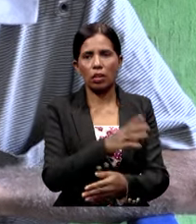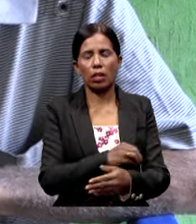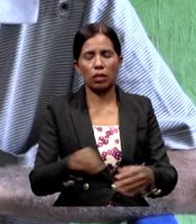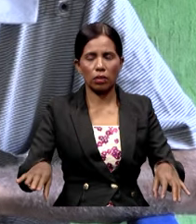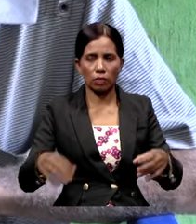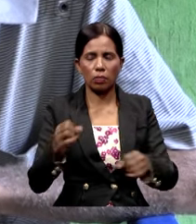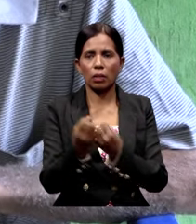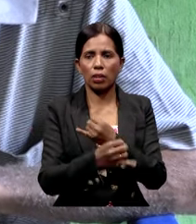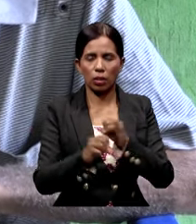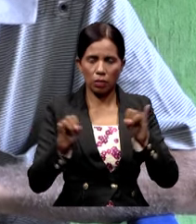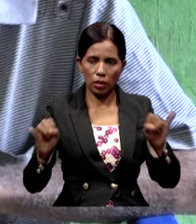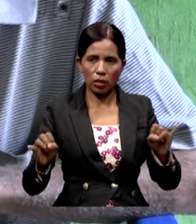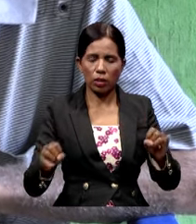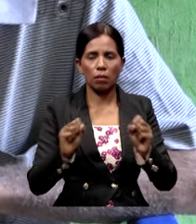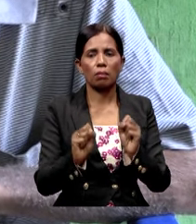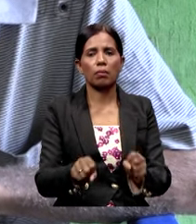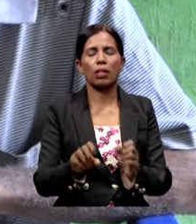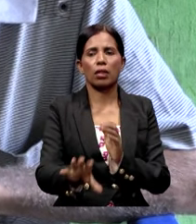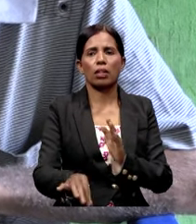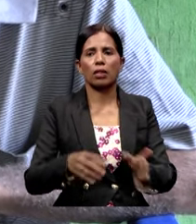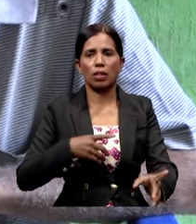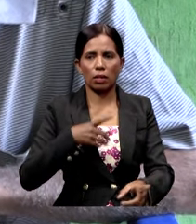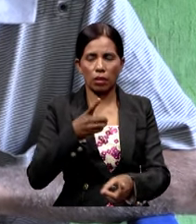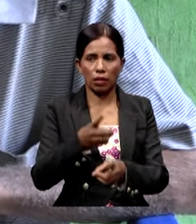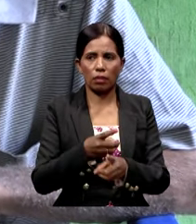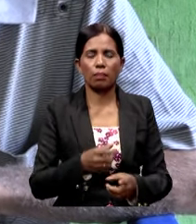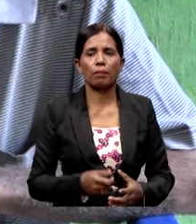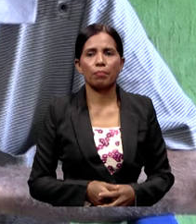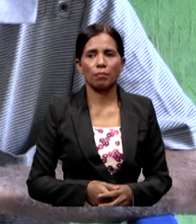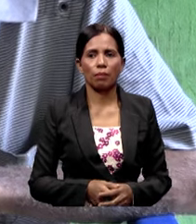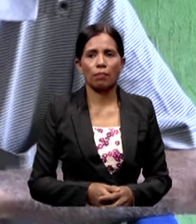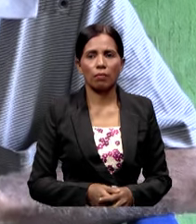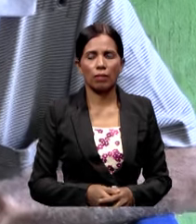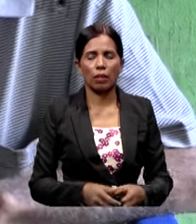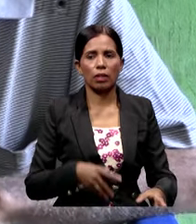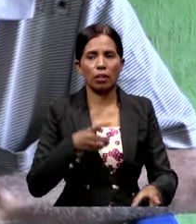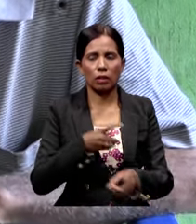ba ukun rasikan, bele hetan ne direito. Direito se mostra fulan,